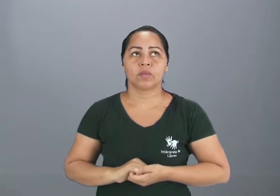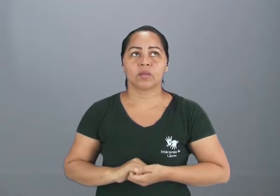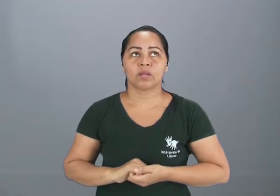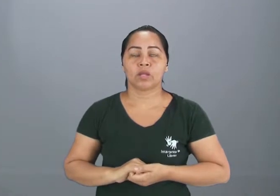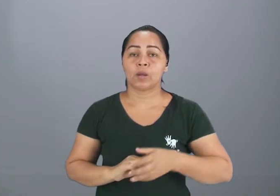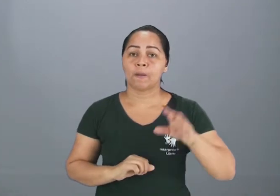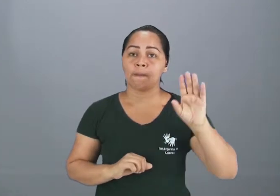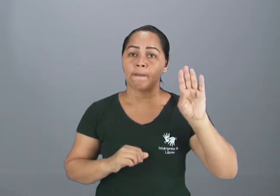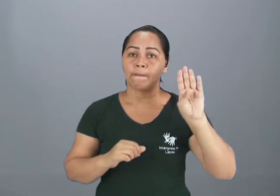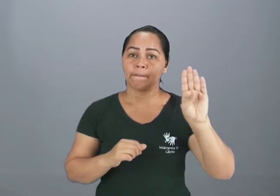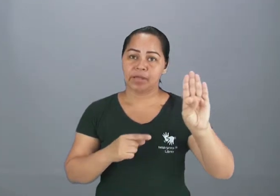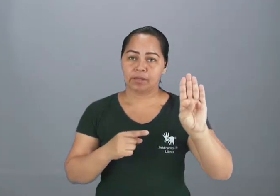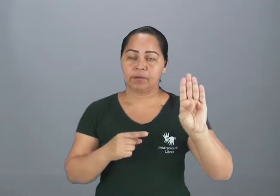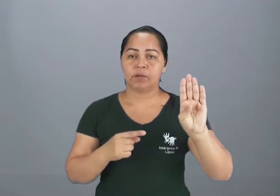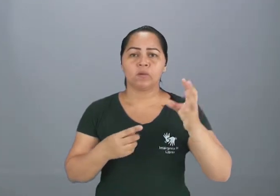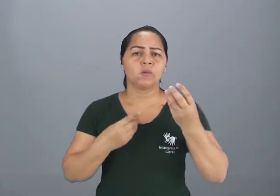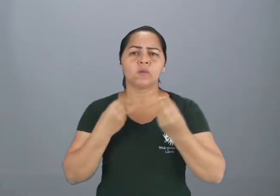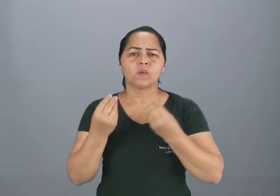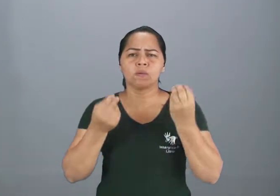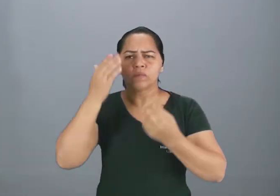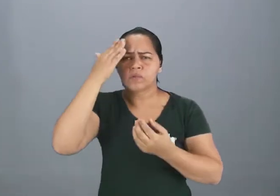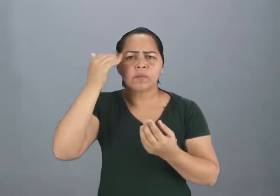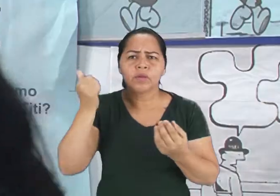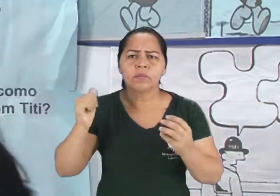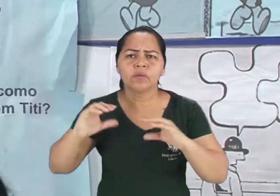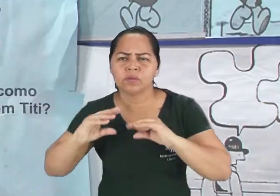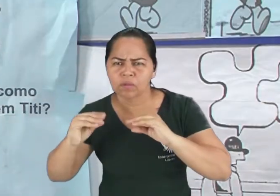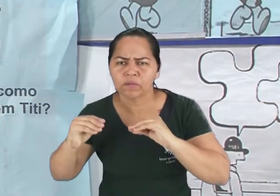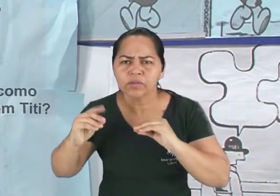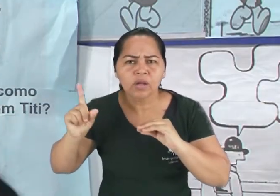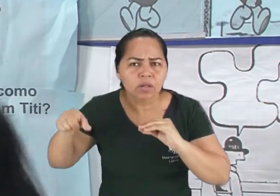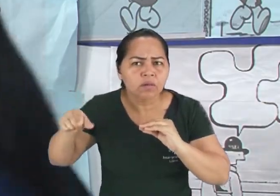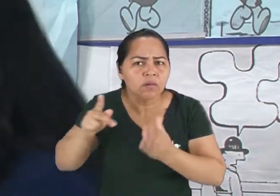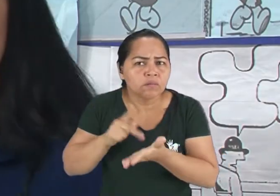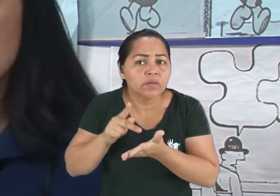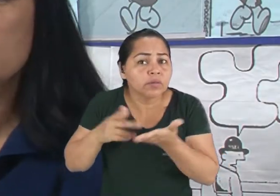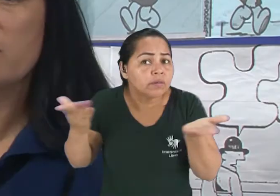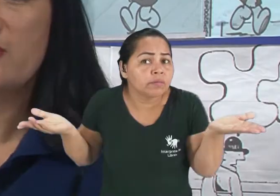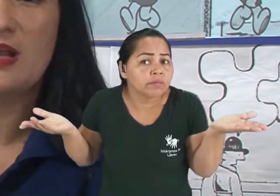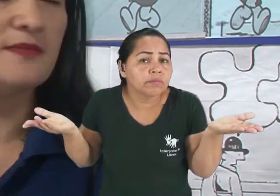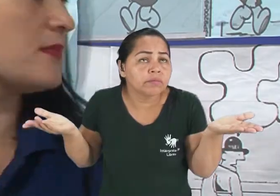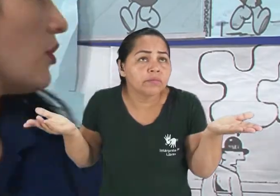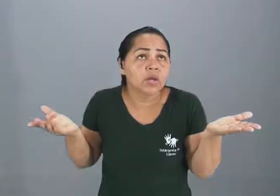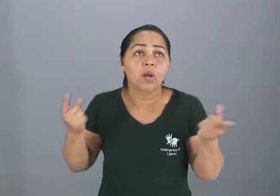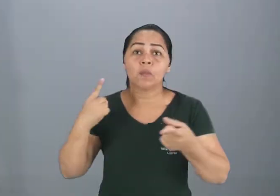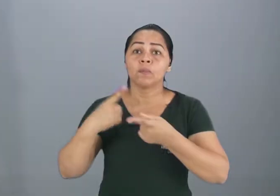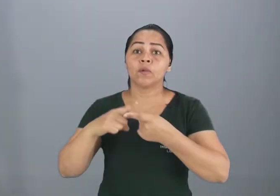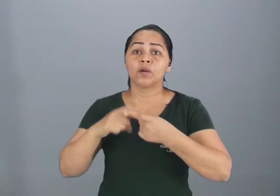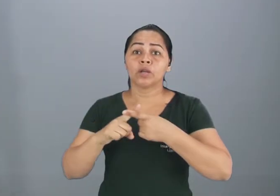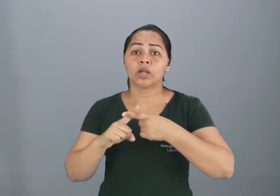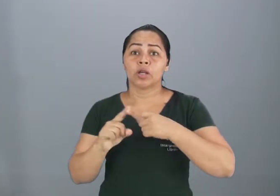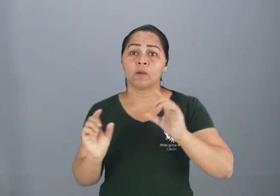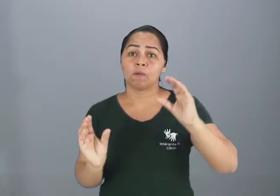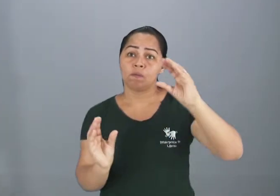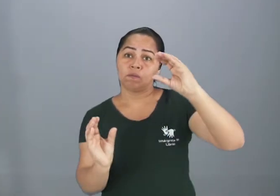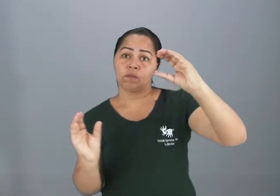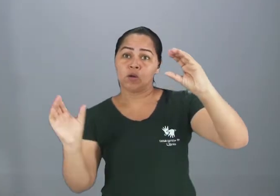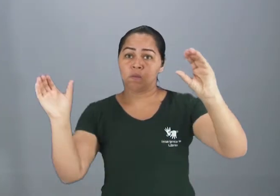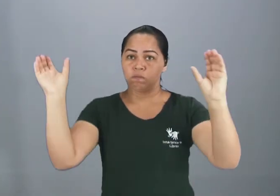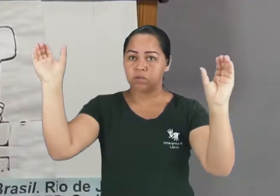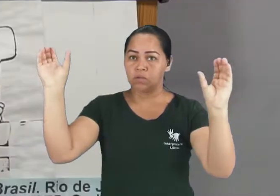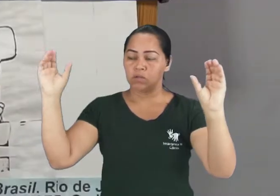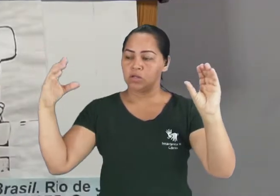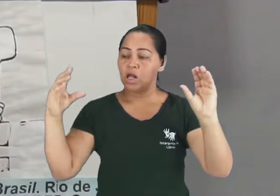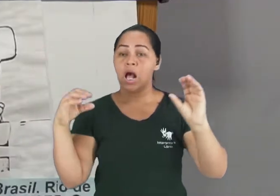B, ó. Como sabemos disso? Como eu vou saber disso? Pelos balões de fala. Como eu disse, se a gente for observar,